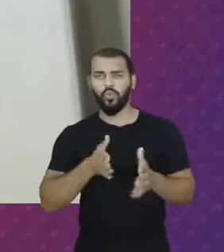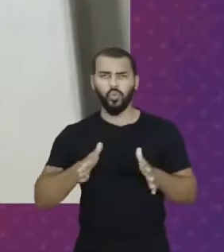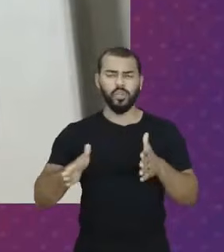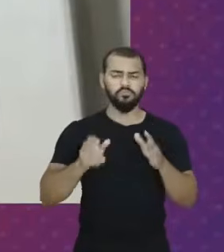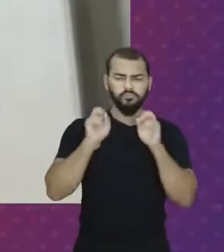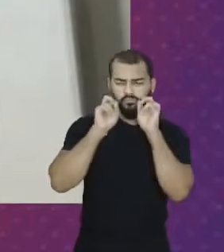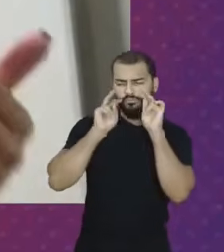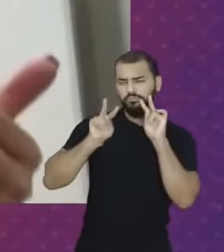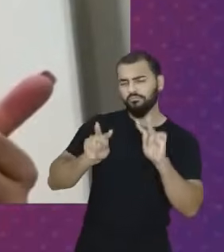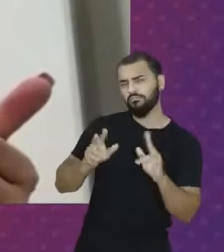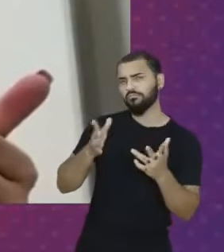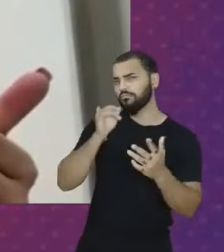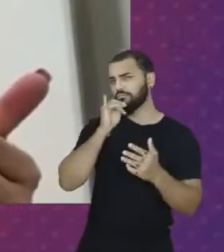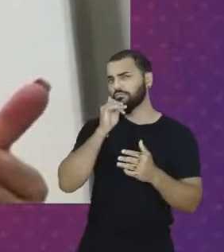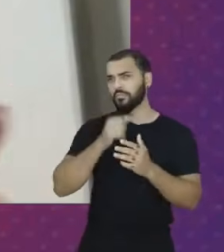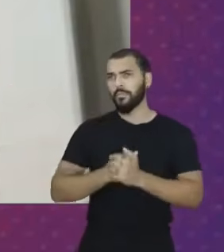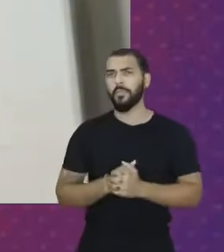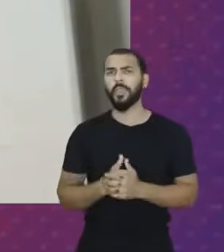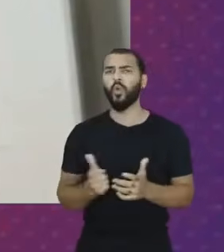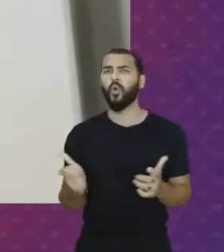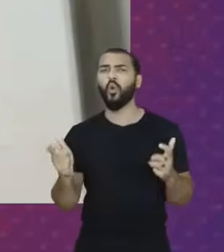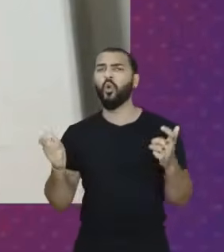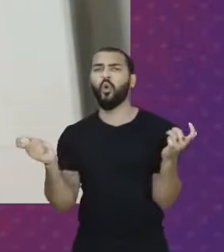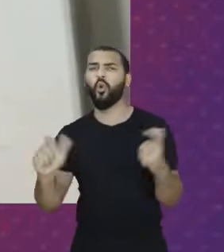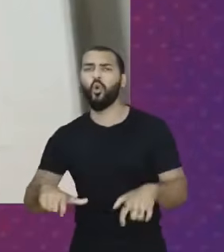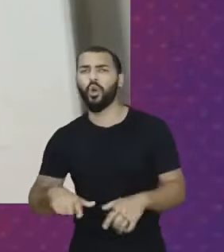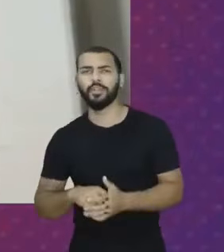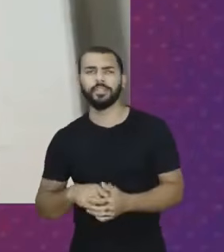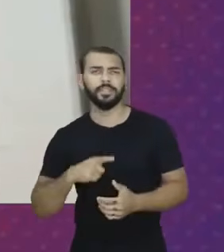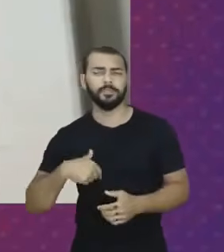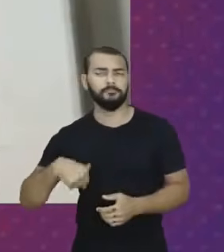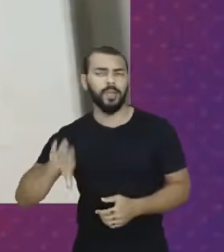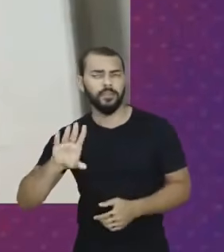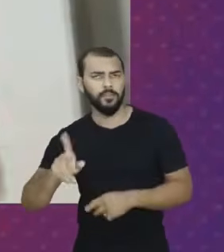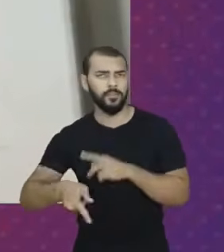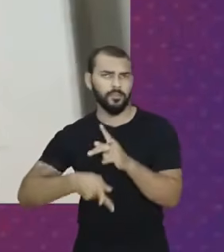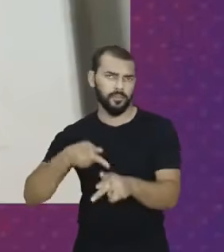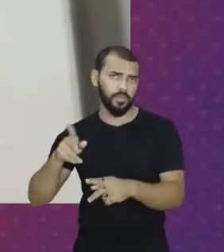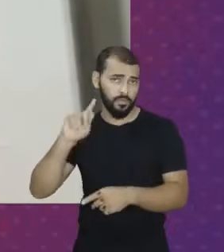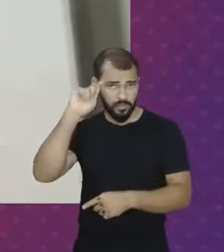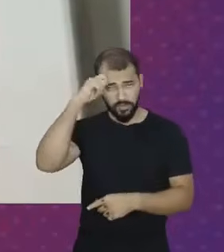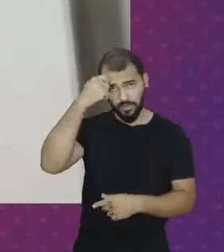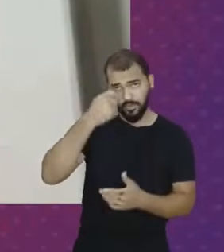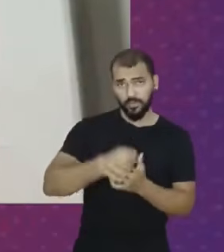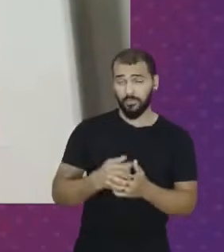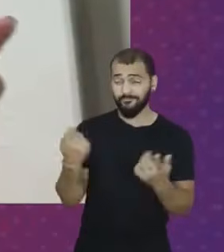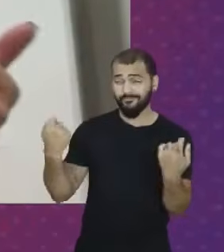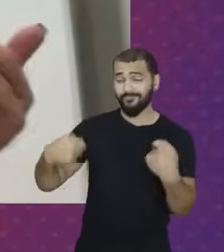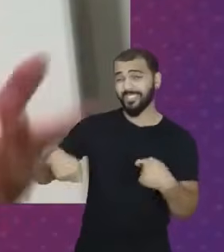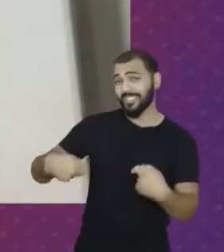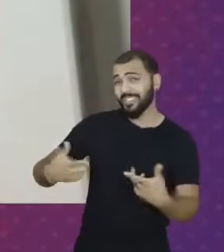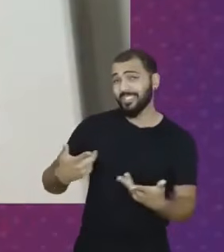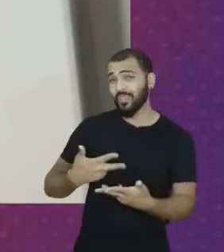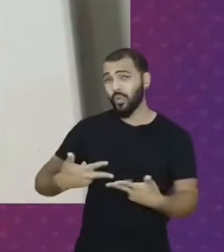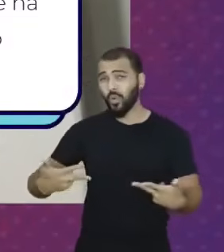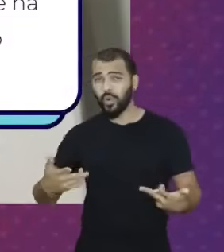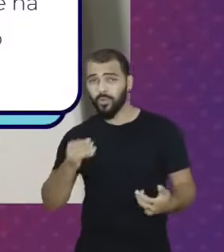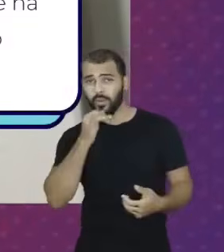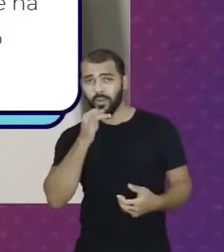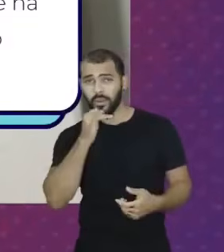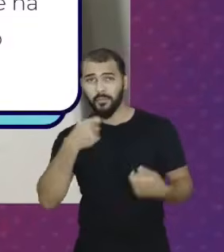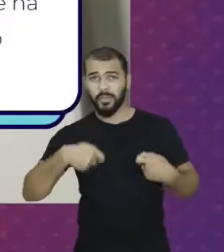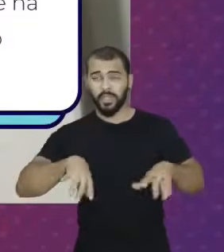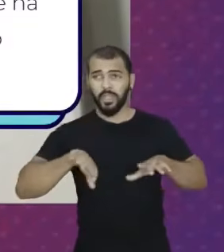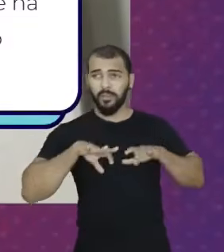observa? Bom, onde que mais nós temos majoritariamente a população negra com necessidade de uma praça pública,